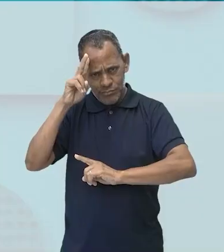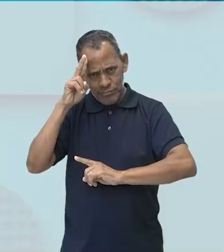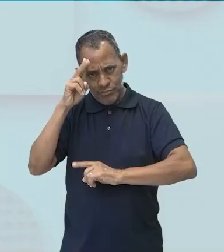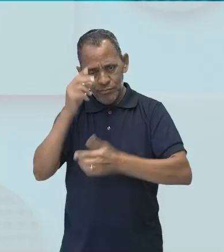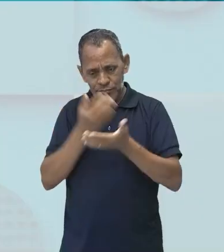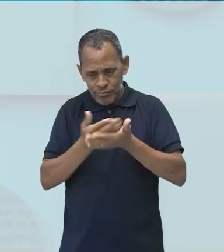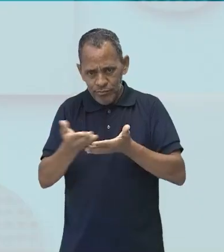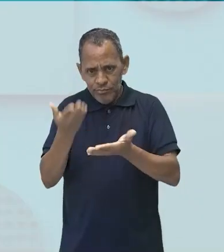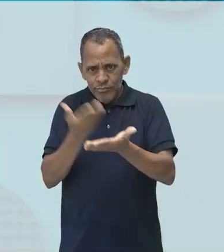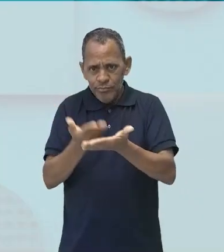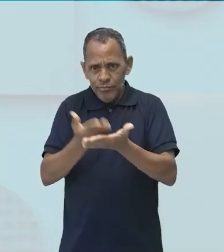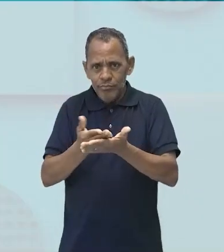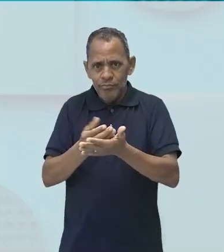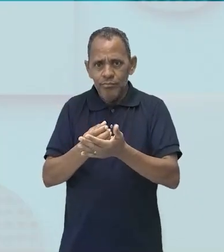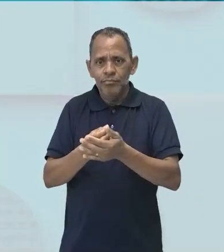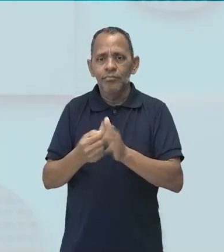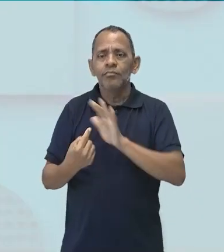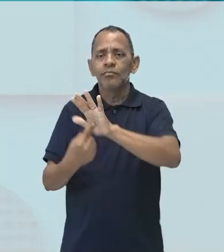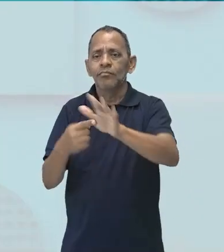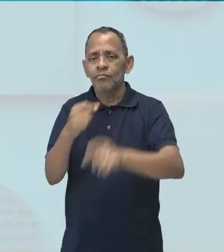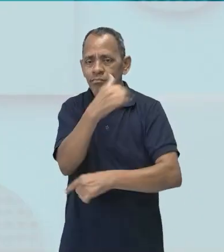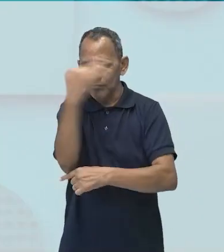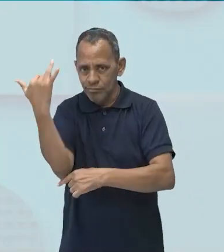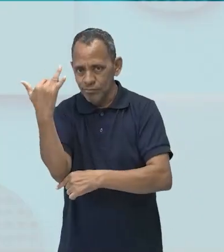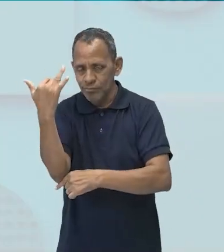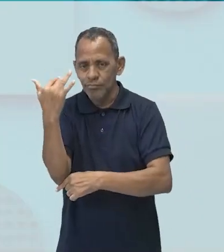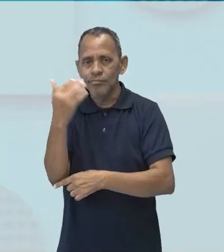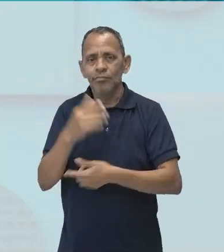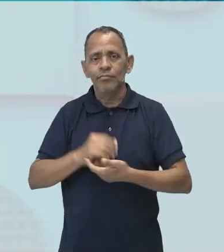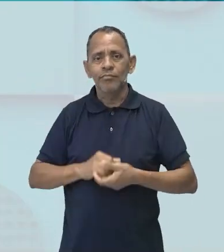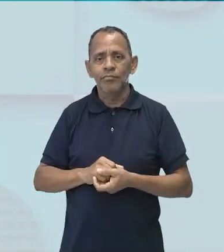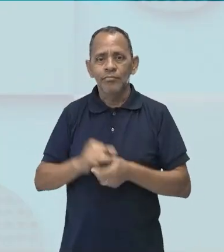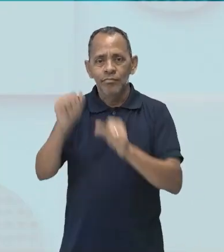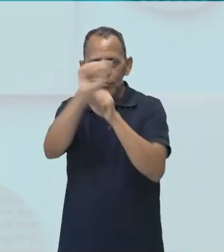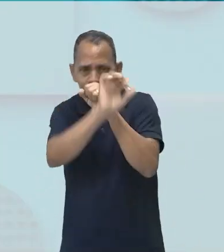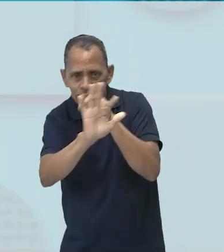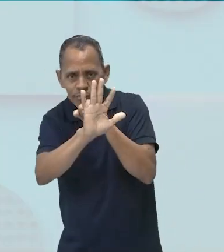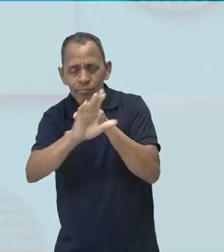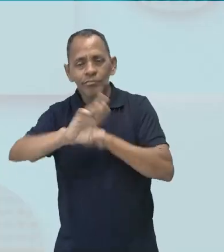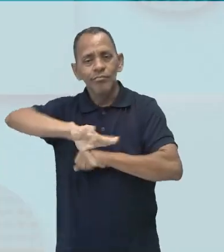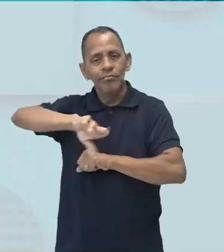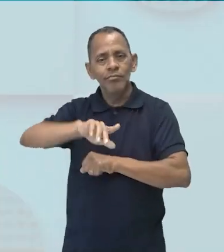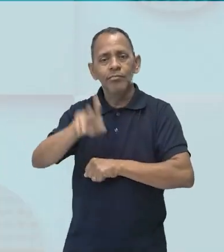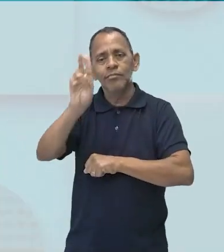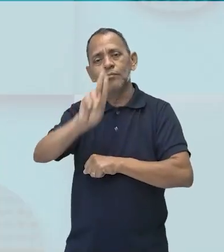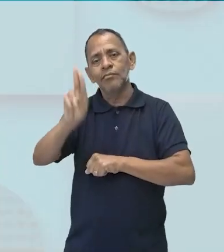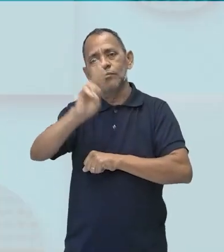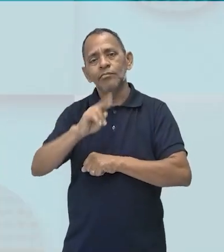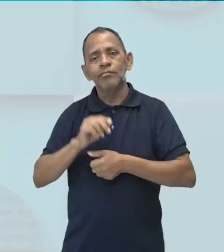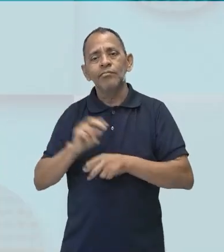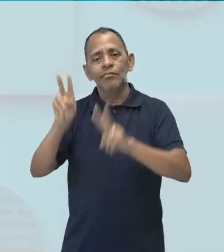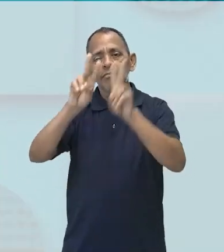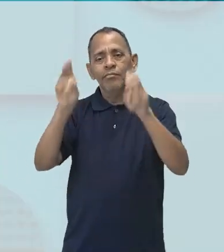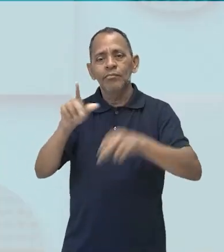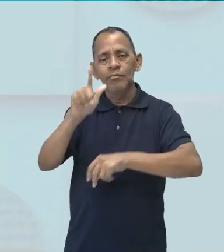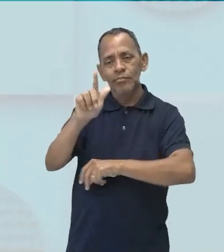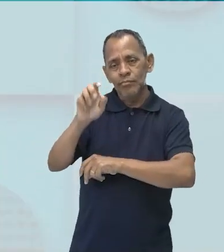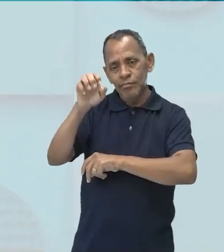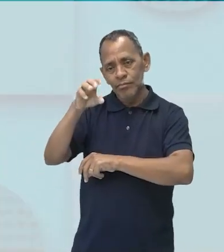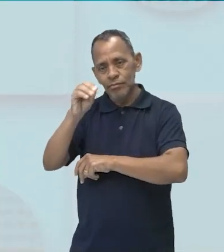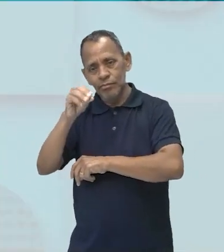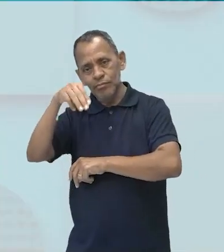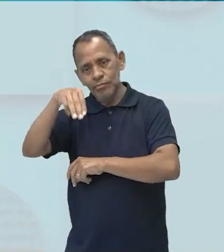é abstracionista, professora? Não, ela não é. Mas ela usa a questão geométrica, tá bom?